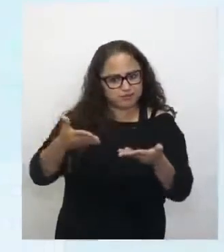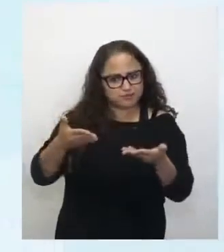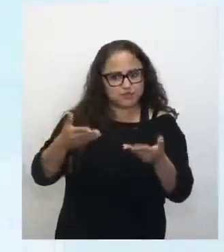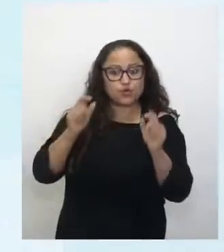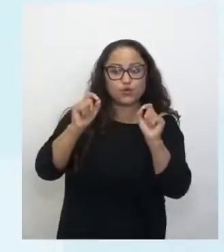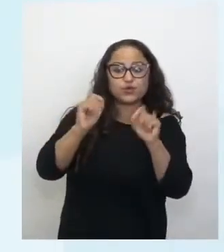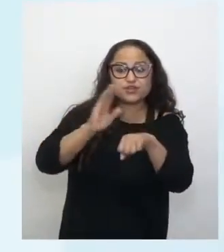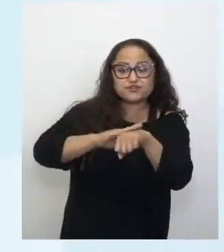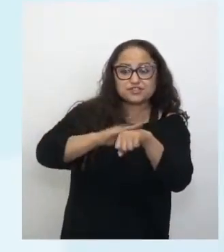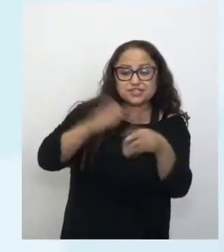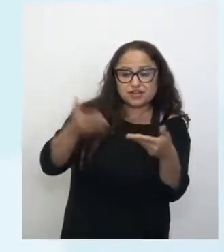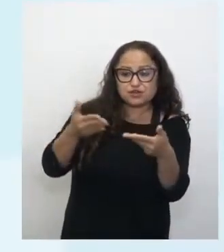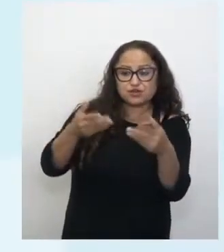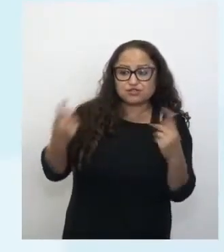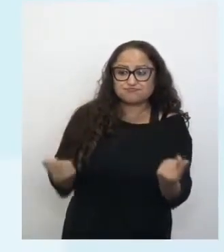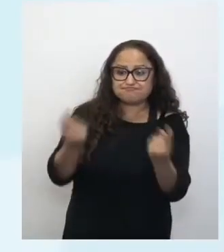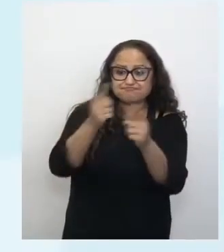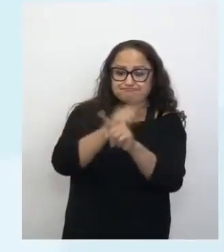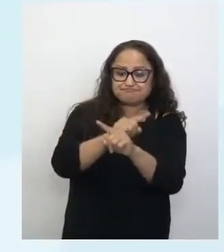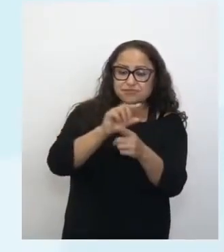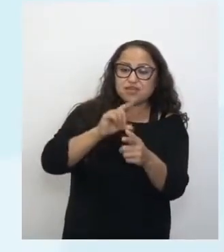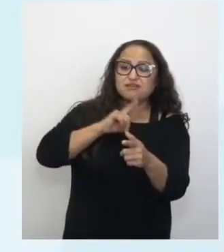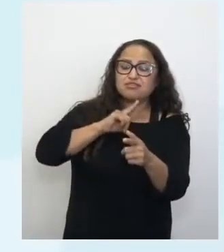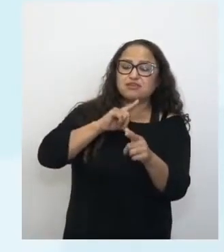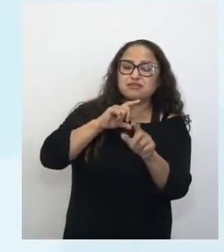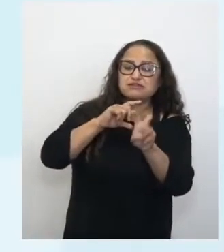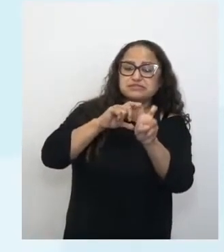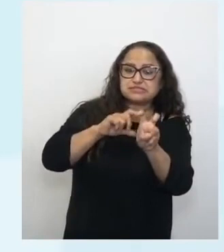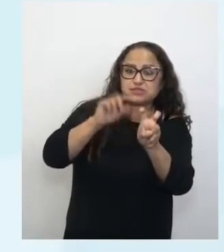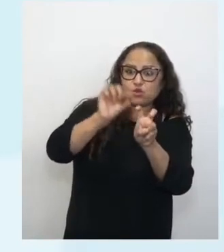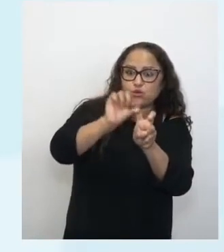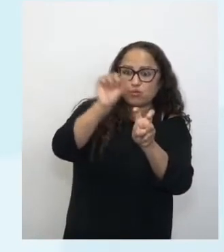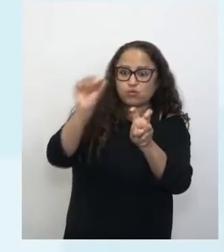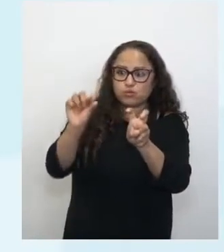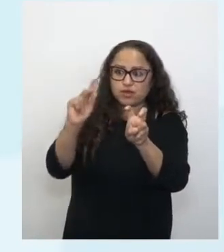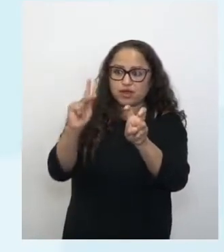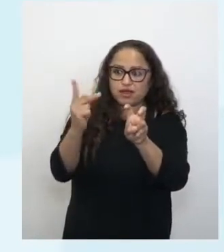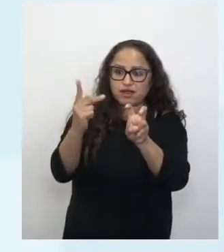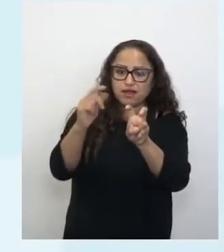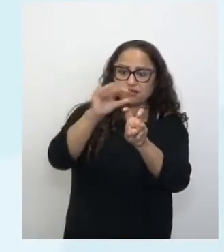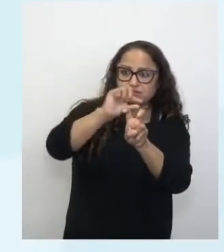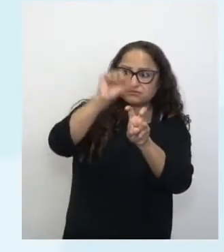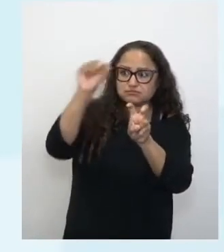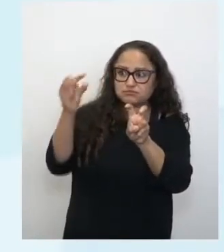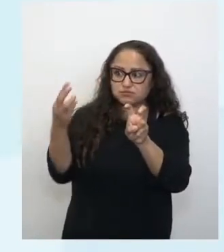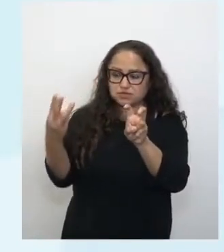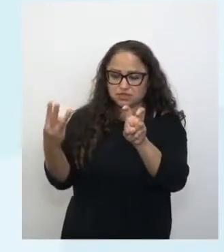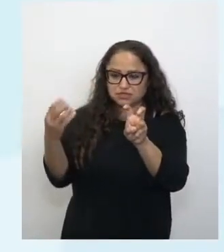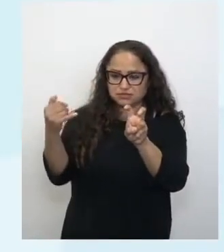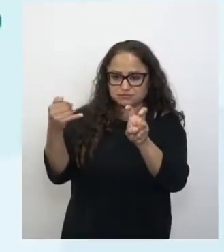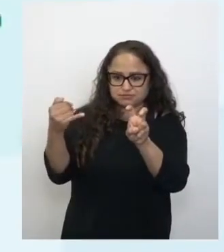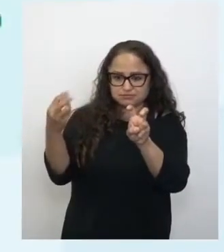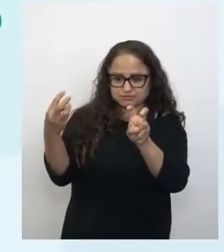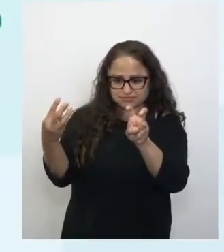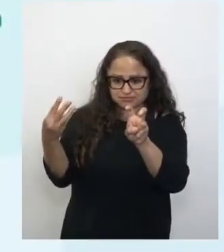fazer agora aplicar distributiva sem qualquer multiplicada a e cinco que multiplica menos três então